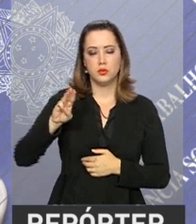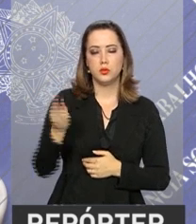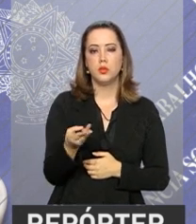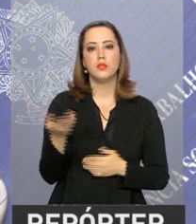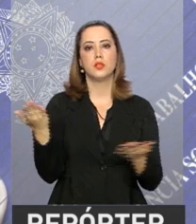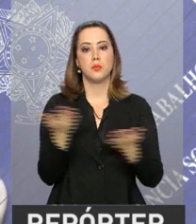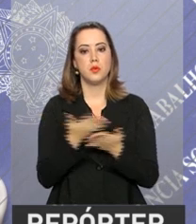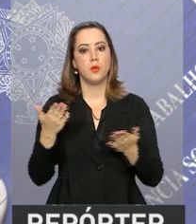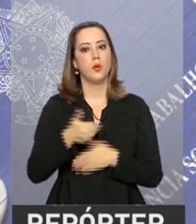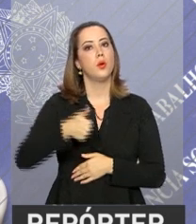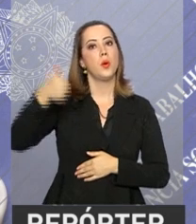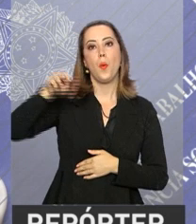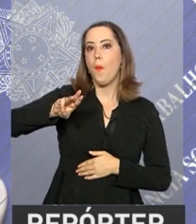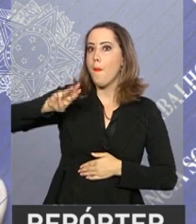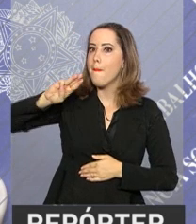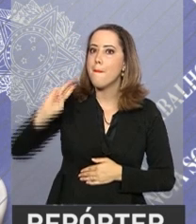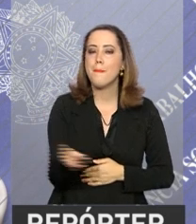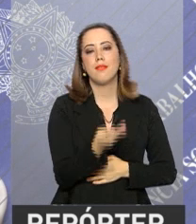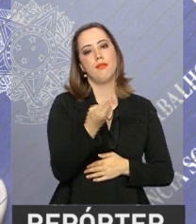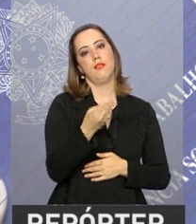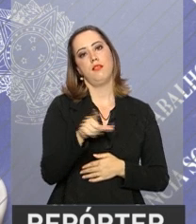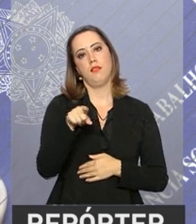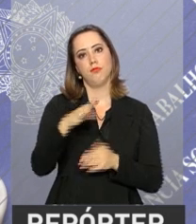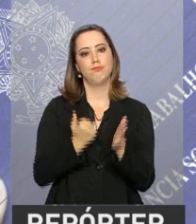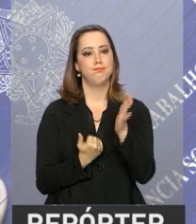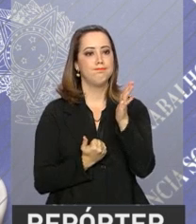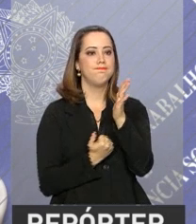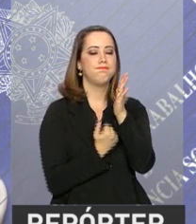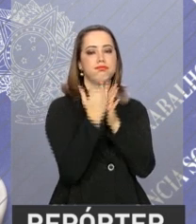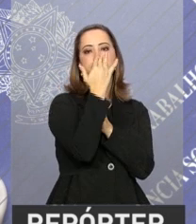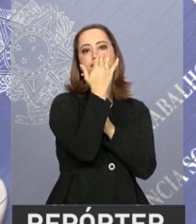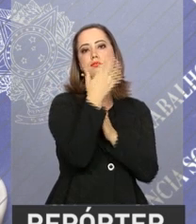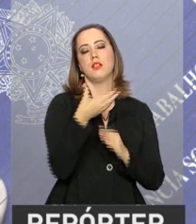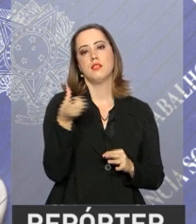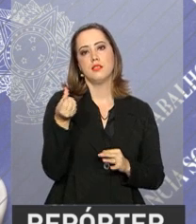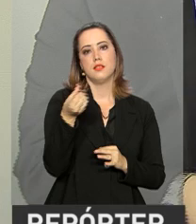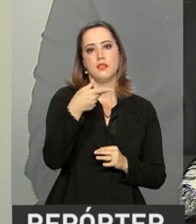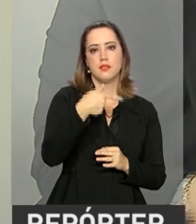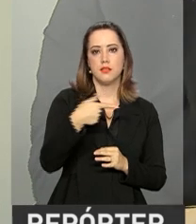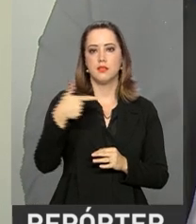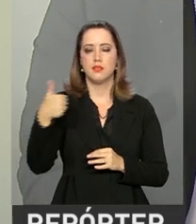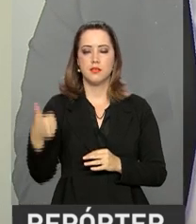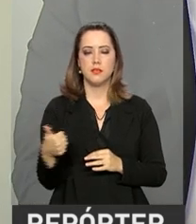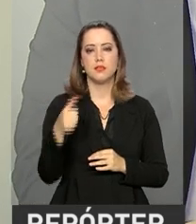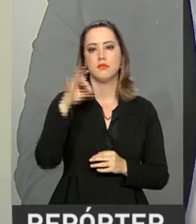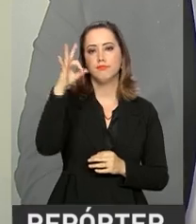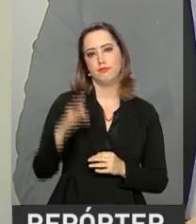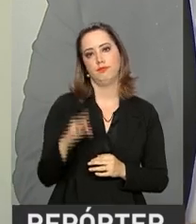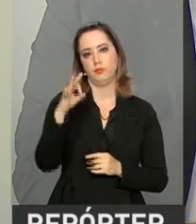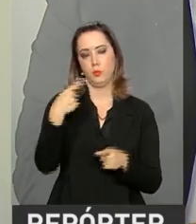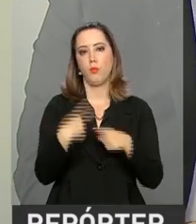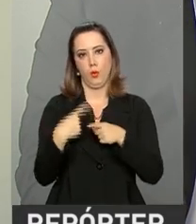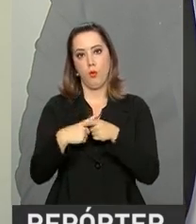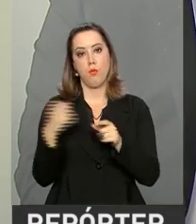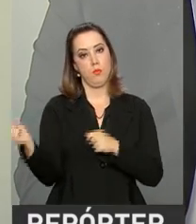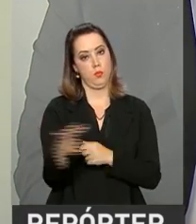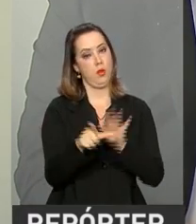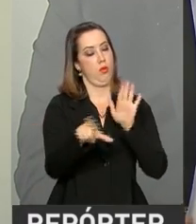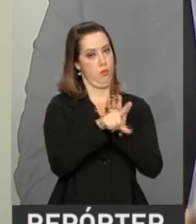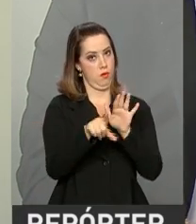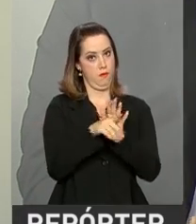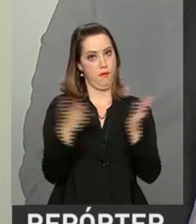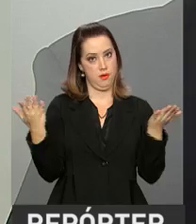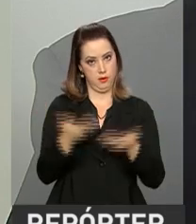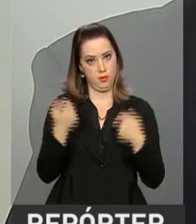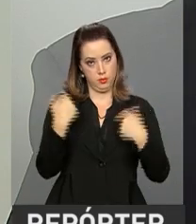300.000 em maio deste ano um crescimento de 621 tudo porque a nova lei tornou obrigatória a